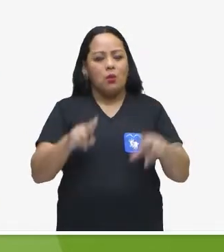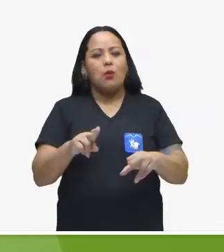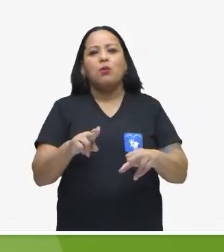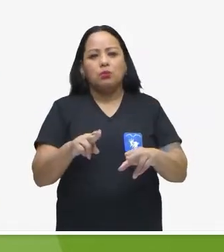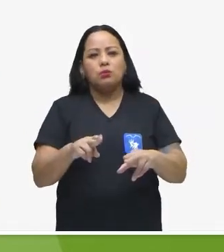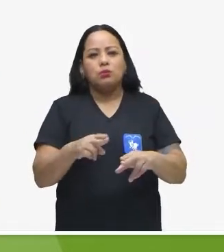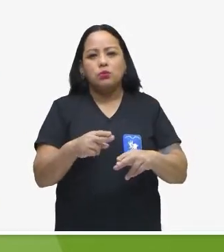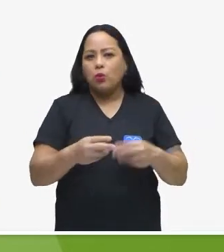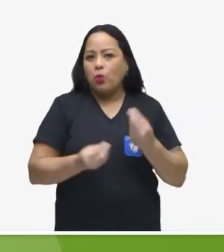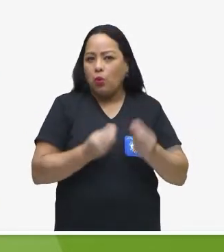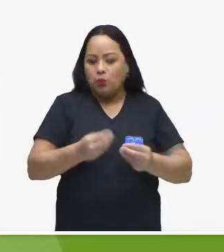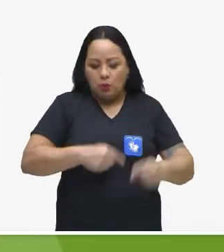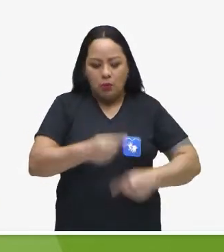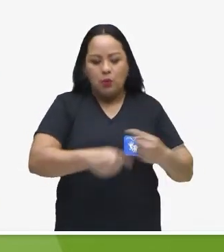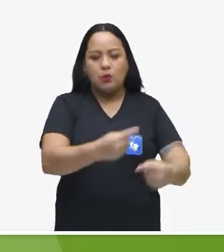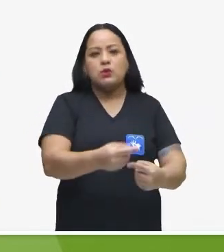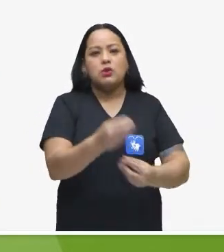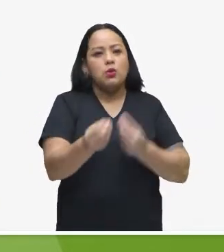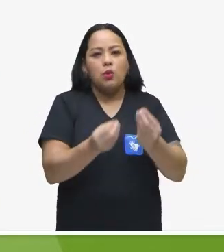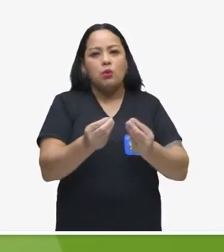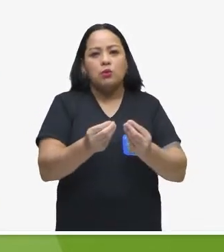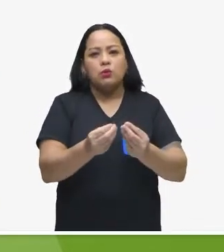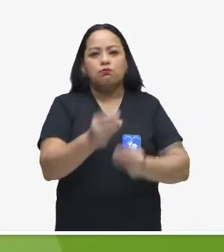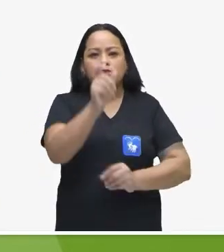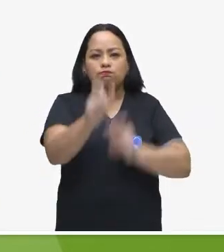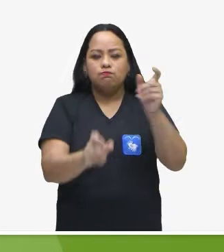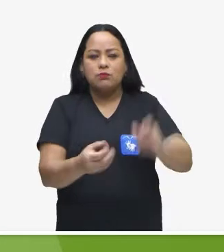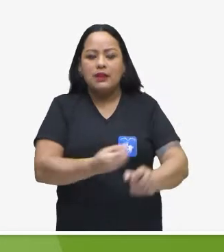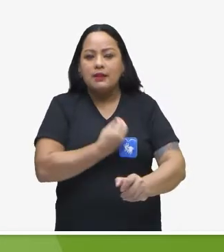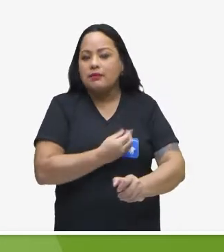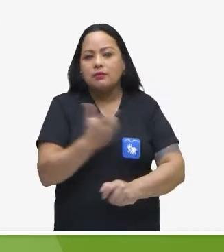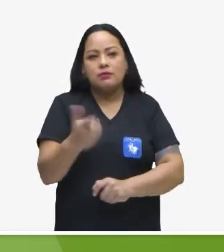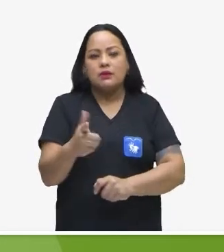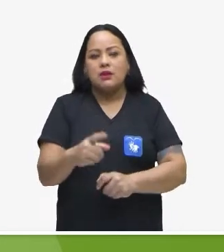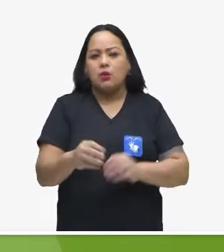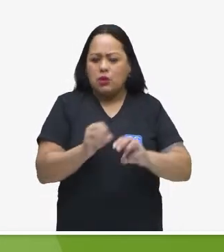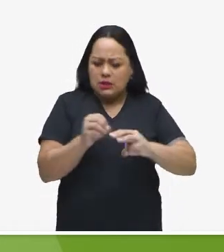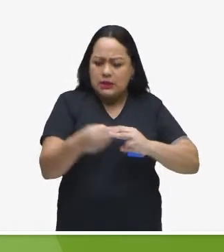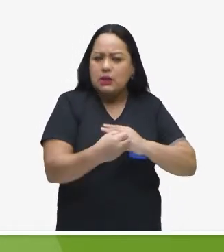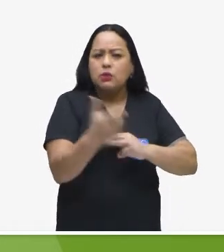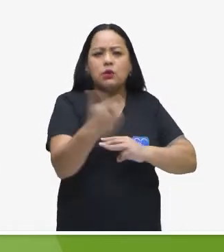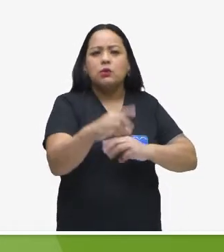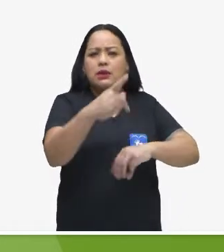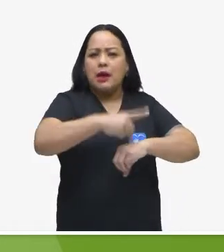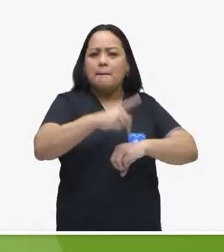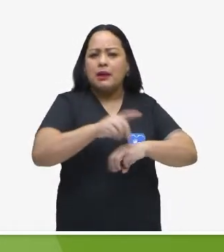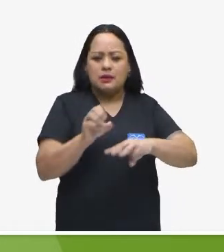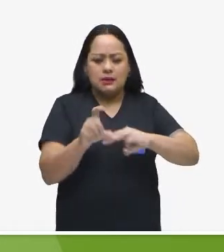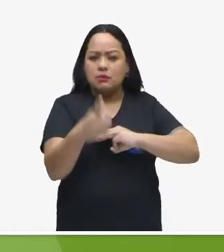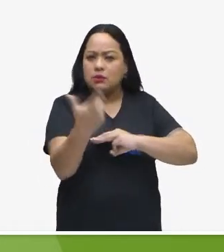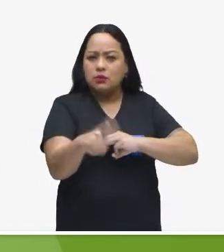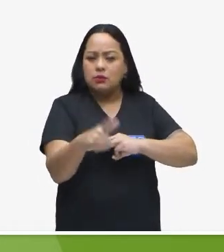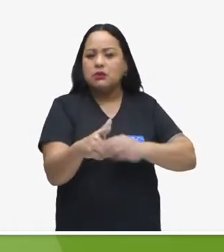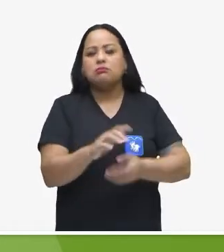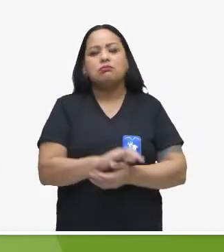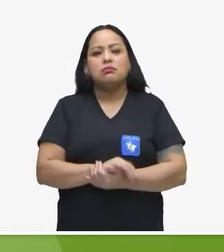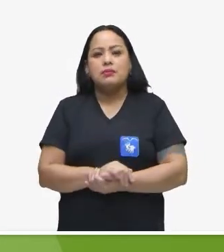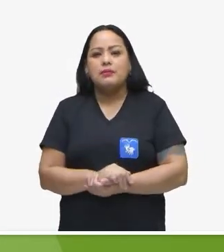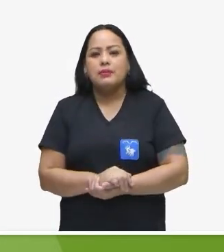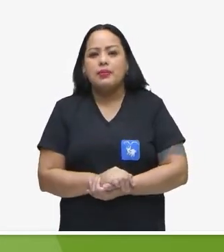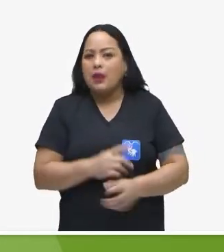de se reproduzirem como os seres vivos, né? Não tem células, que é o princípio da vida, né? Não